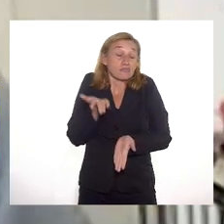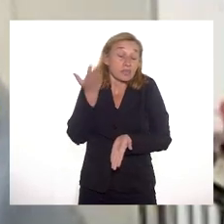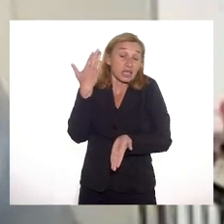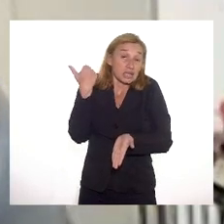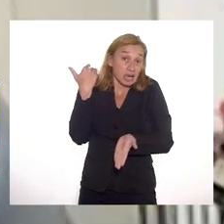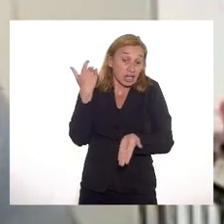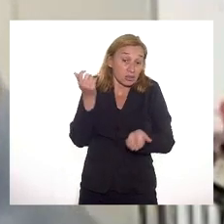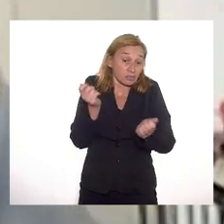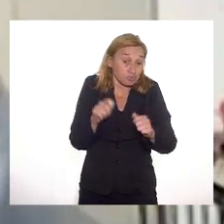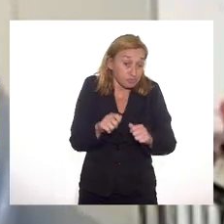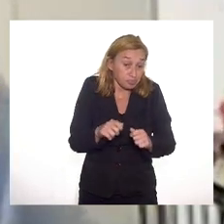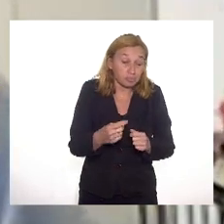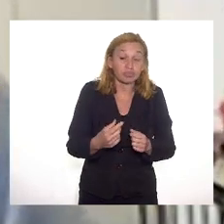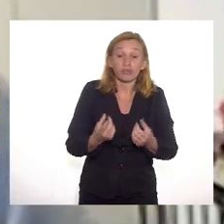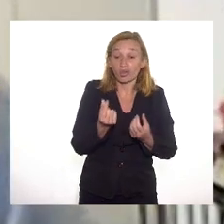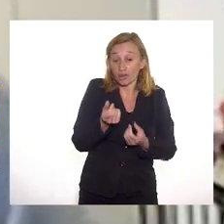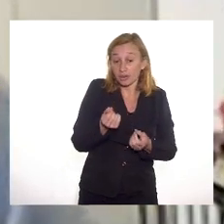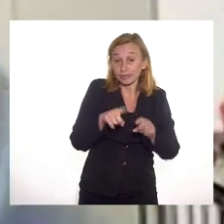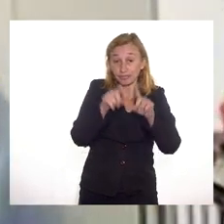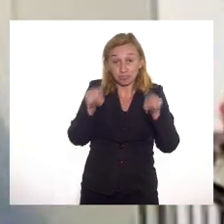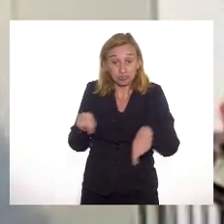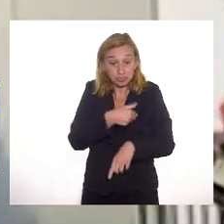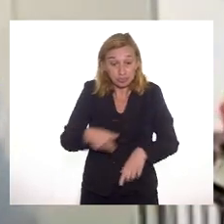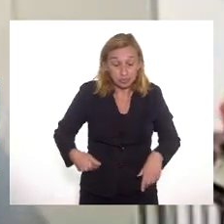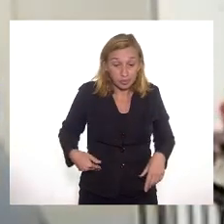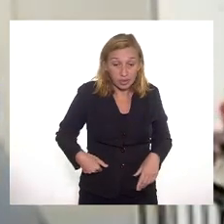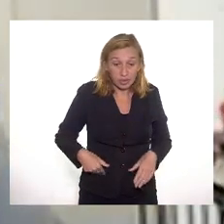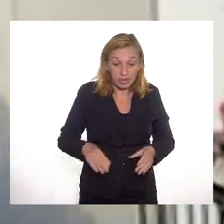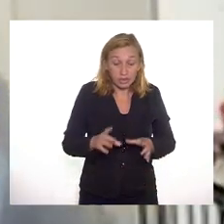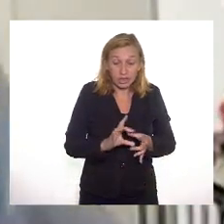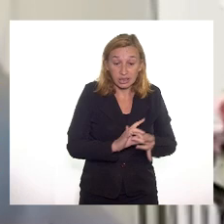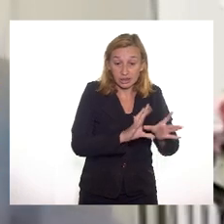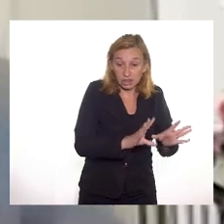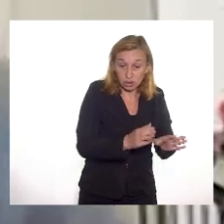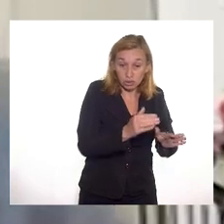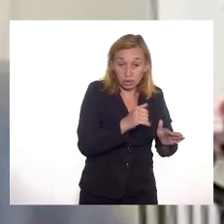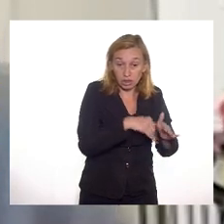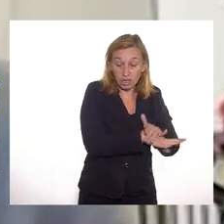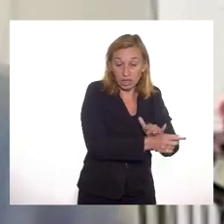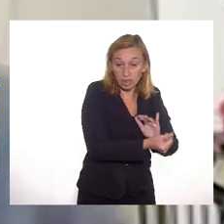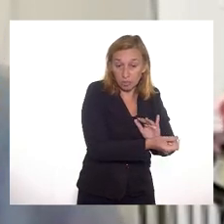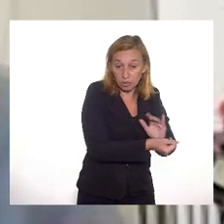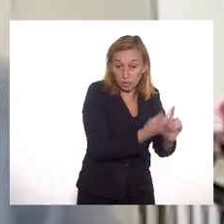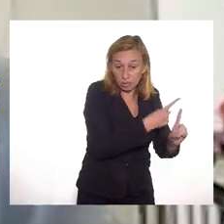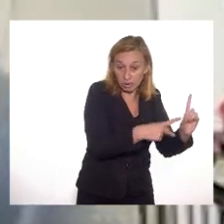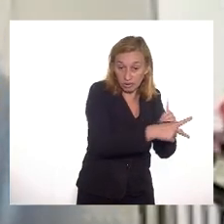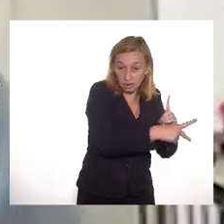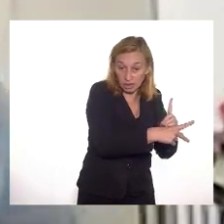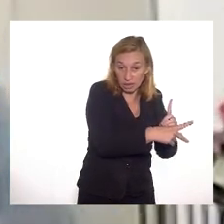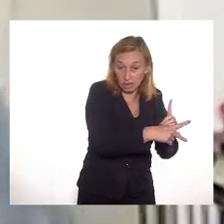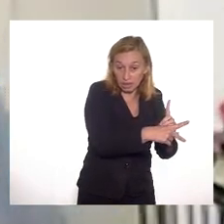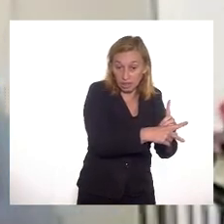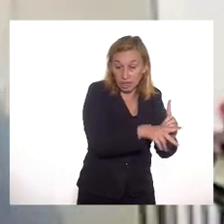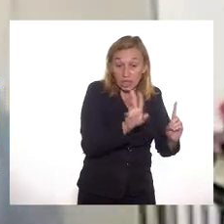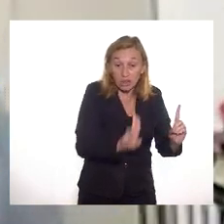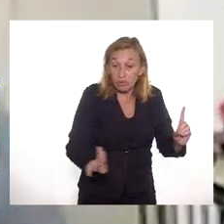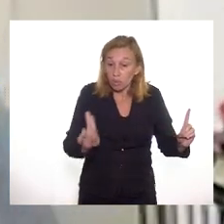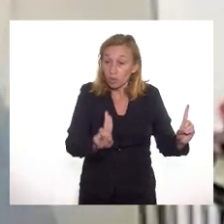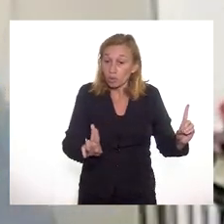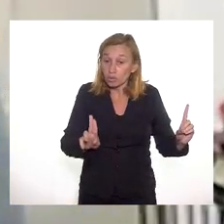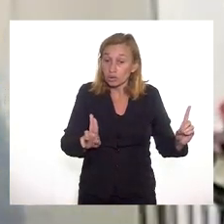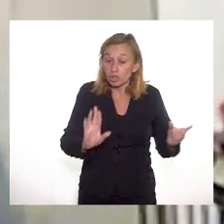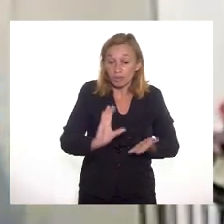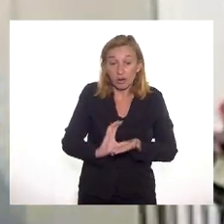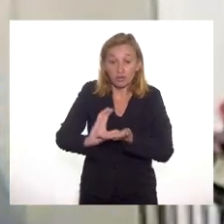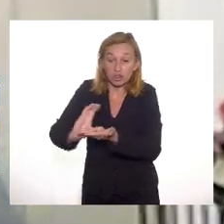em que dinheiro dos servidores deixou de ser depositado no seu fundo previdenciário e serviu para investimentos